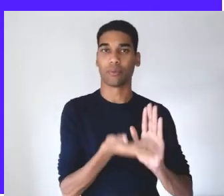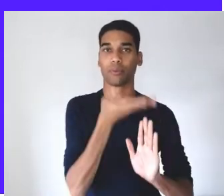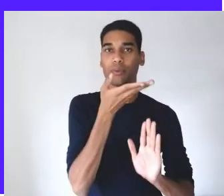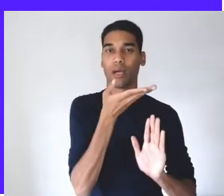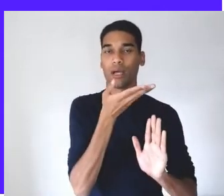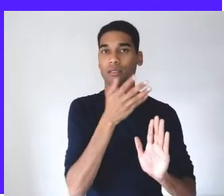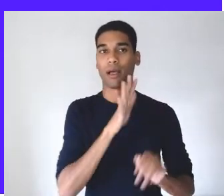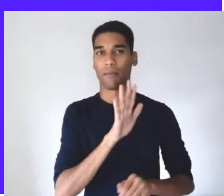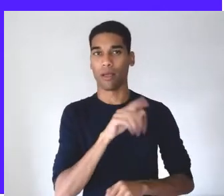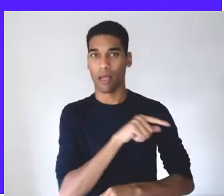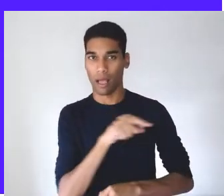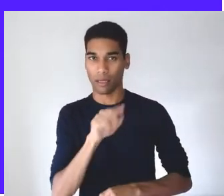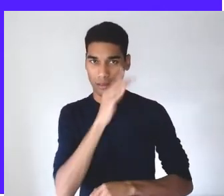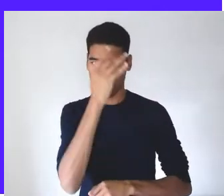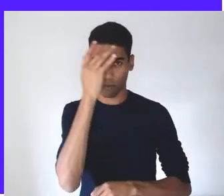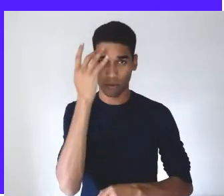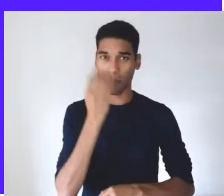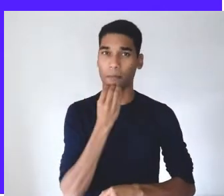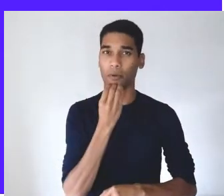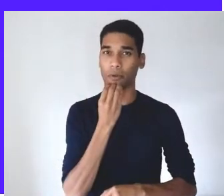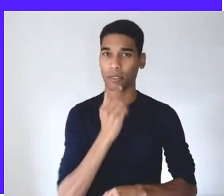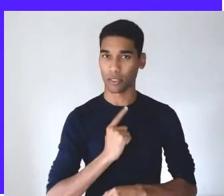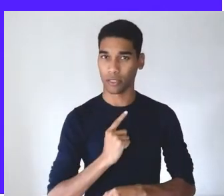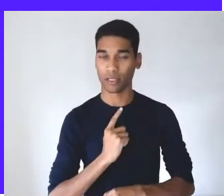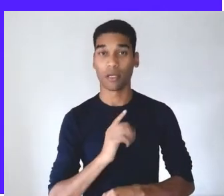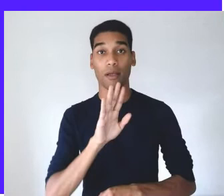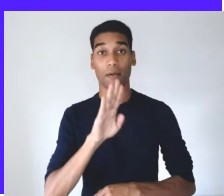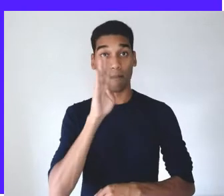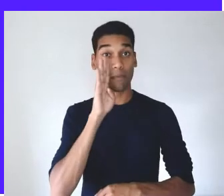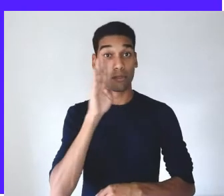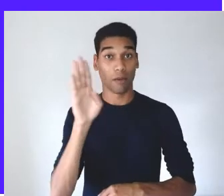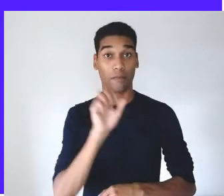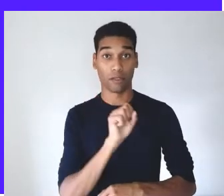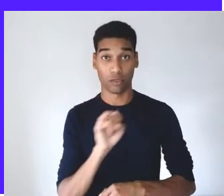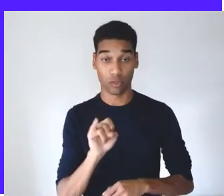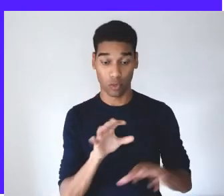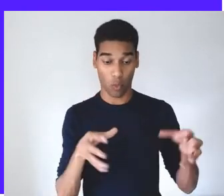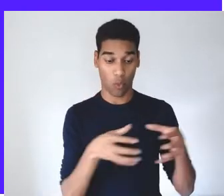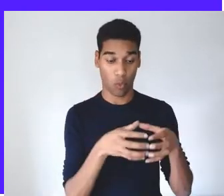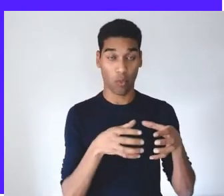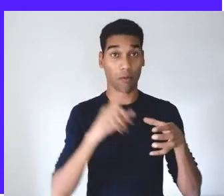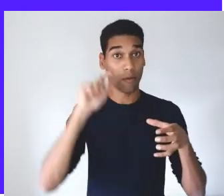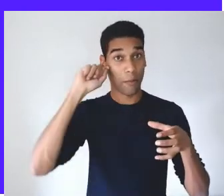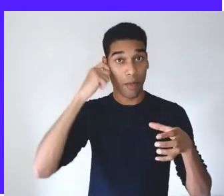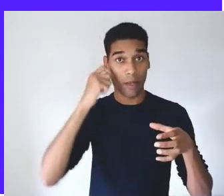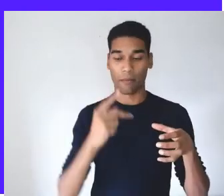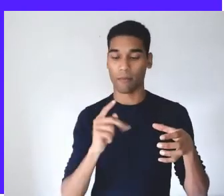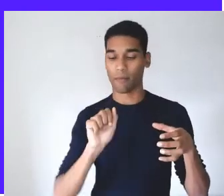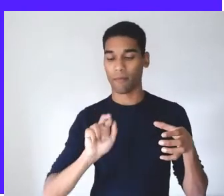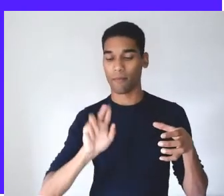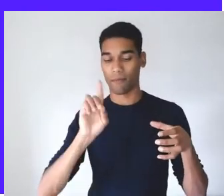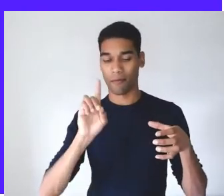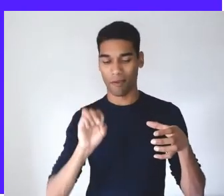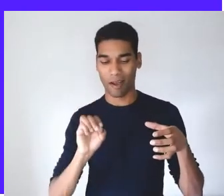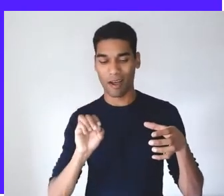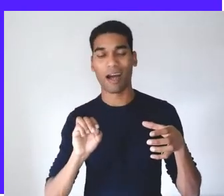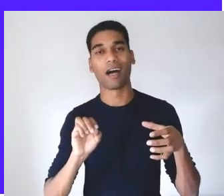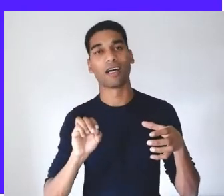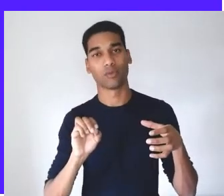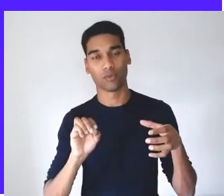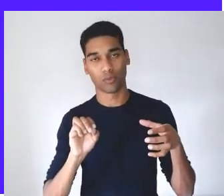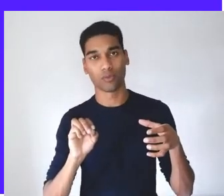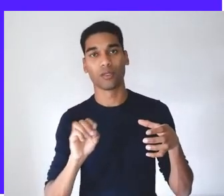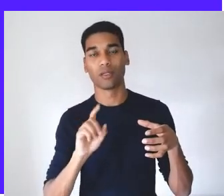para pretos, pardos, de um lado, e brancos, de outro, no acesso ao topo da distribuição de rendas, ensino